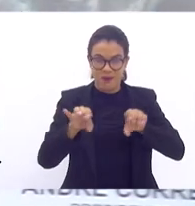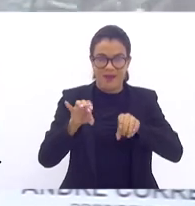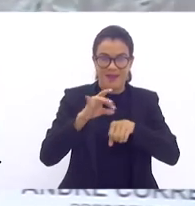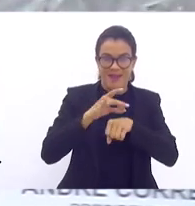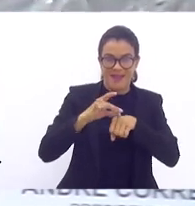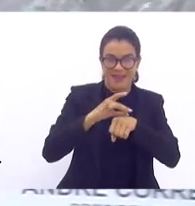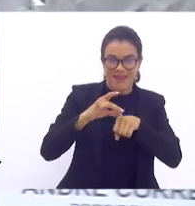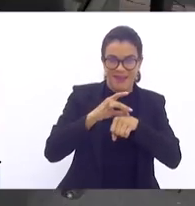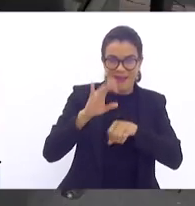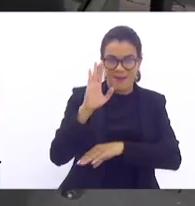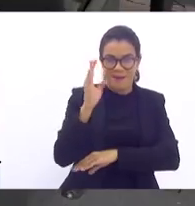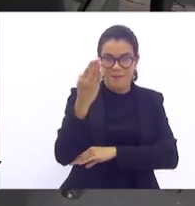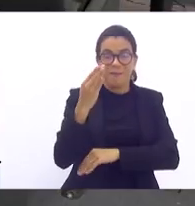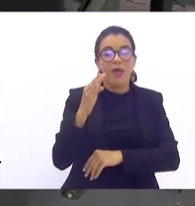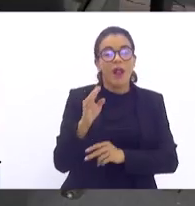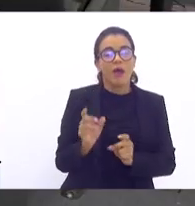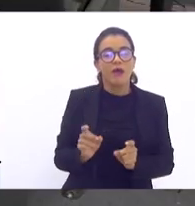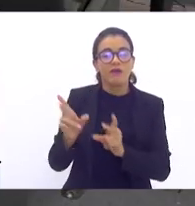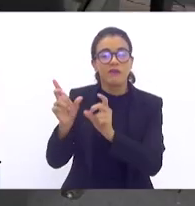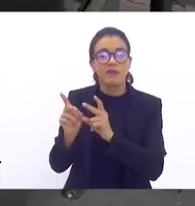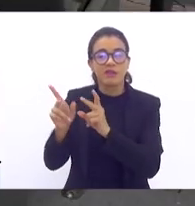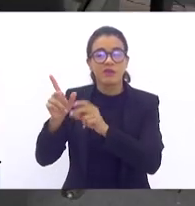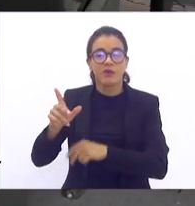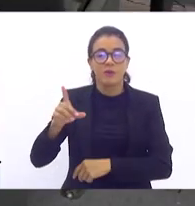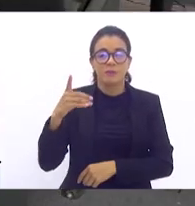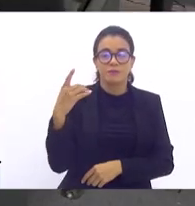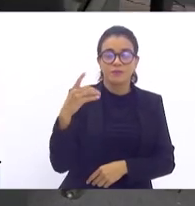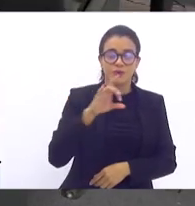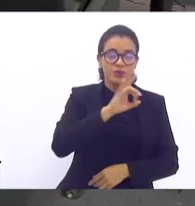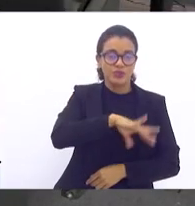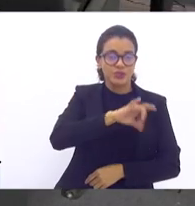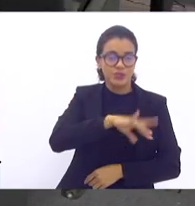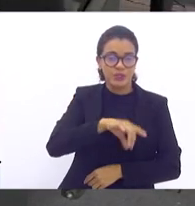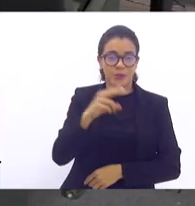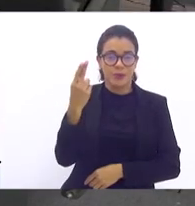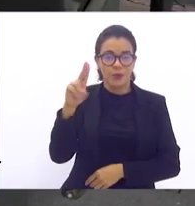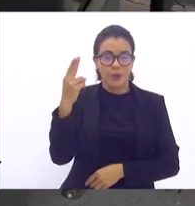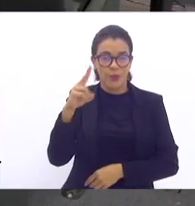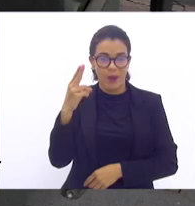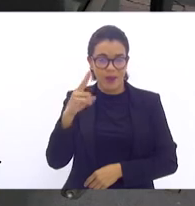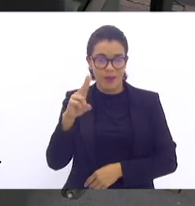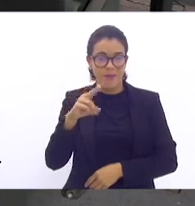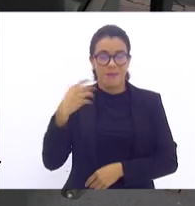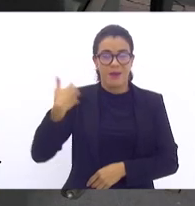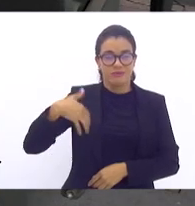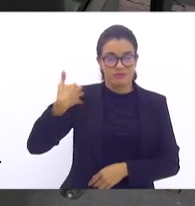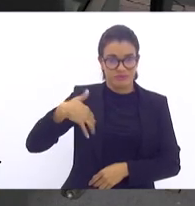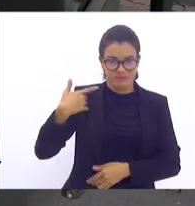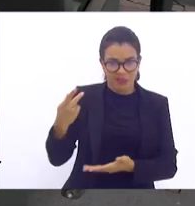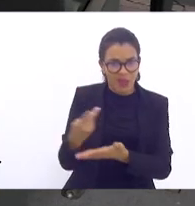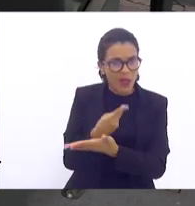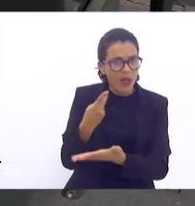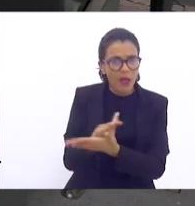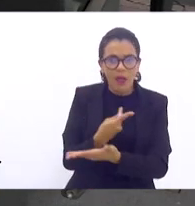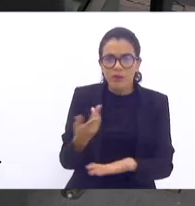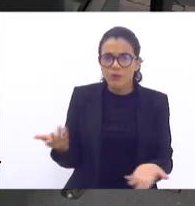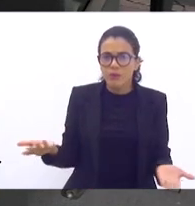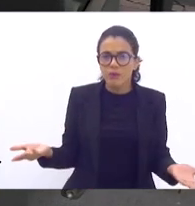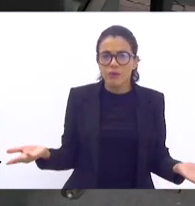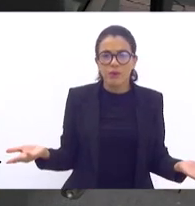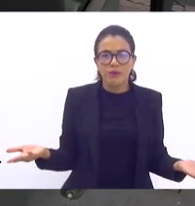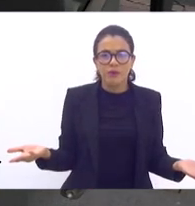exportado para Argentina por Chile por Uruguai subsidiado pelo povo brasileiro Isso tá errado